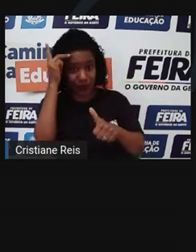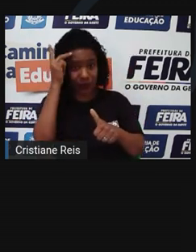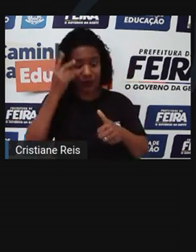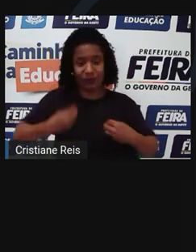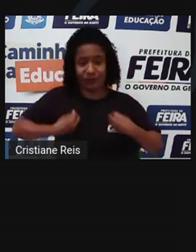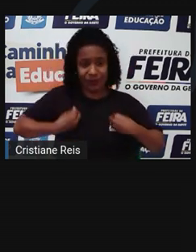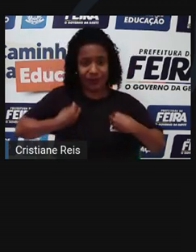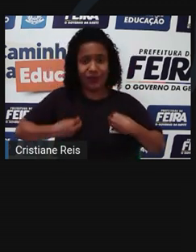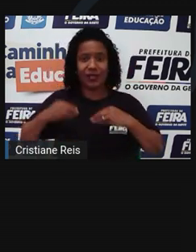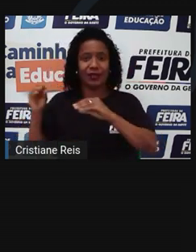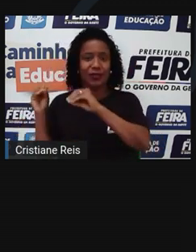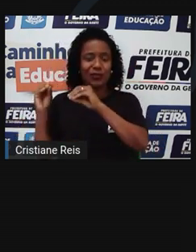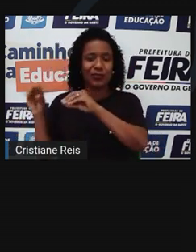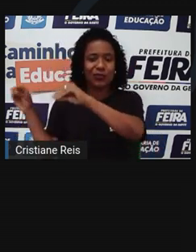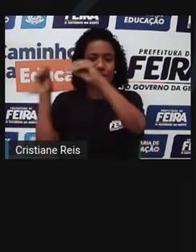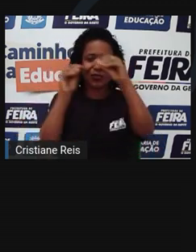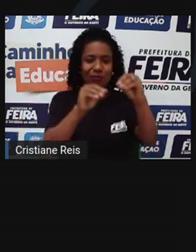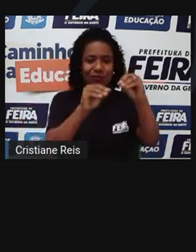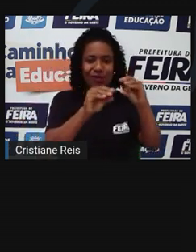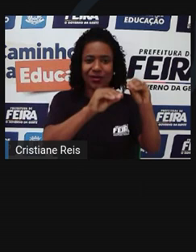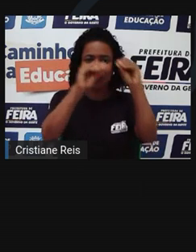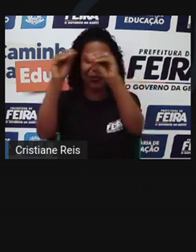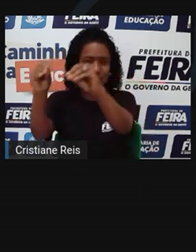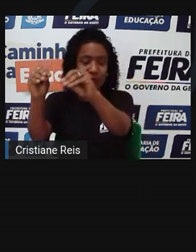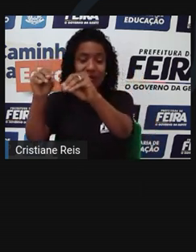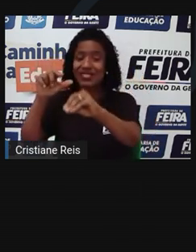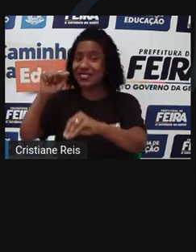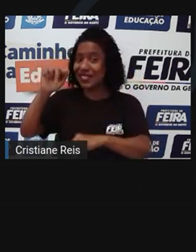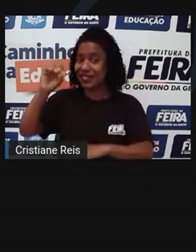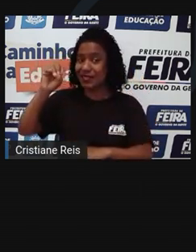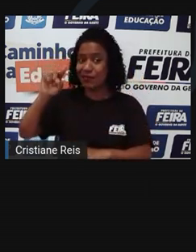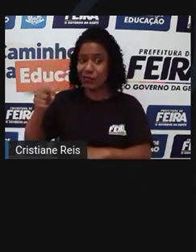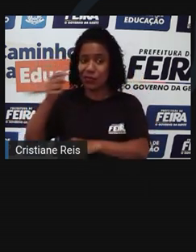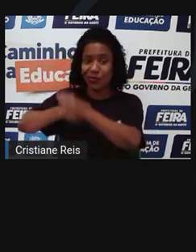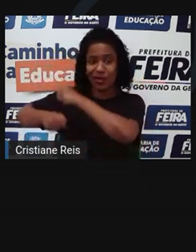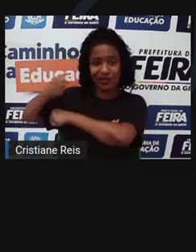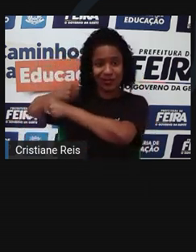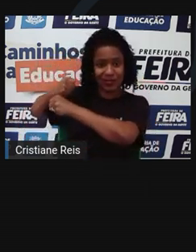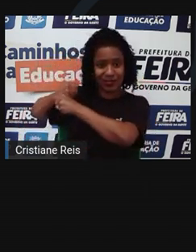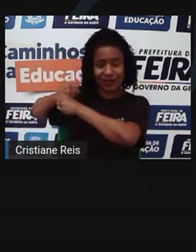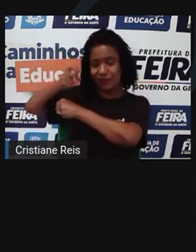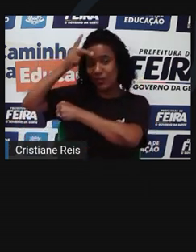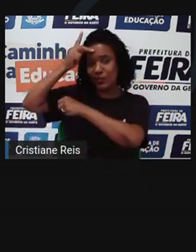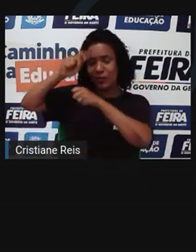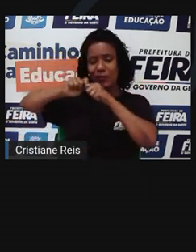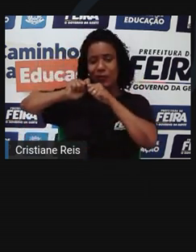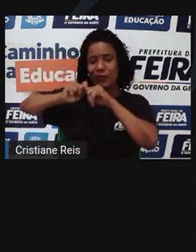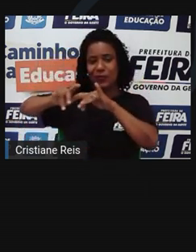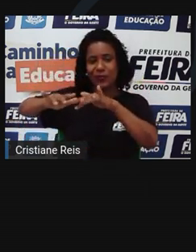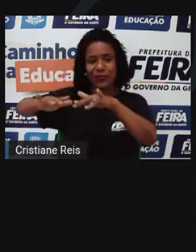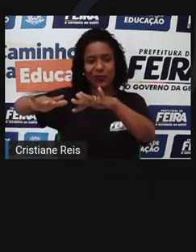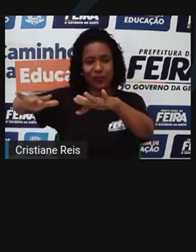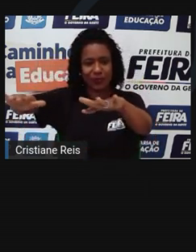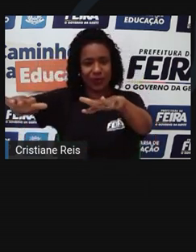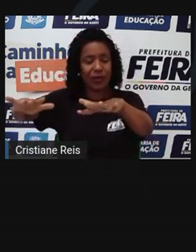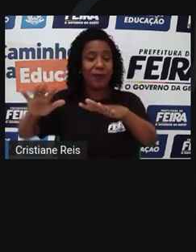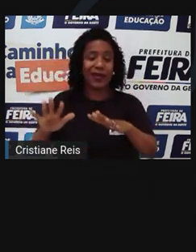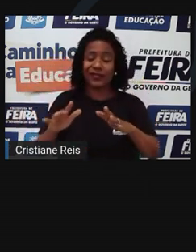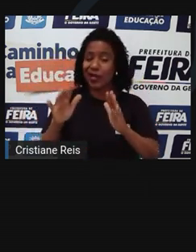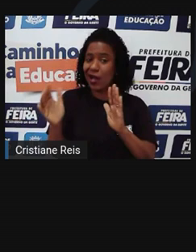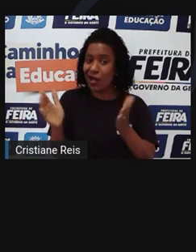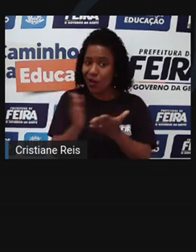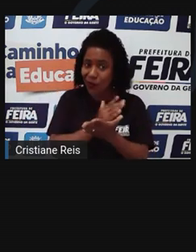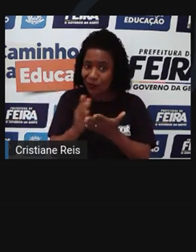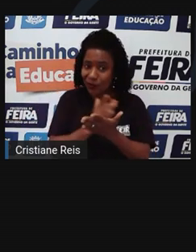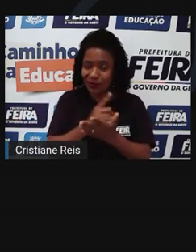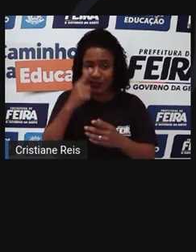Arábica e rapidamente ocuparam a Eurásia, cerca de 70 mil anos atrás. Mas existem teses divergentes sobre a forma como isso se deu. De acordo com